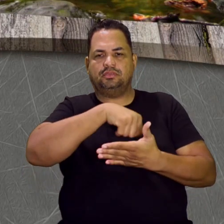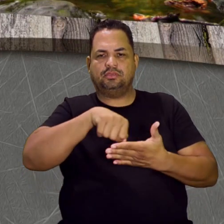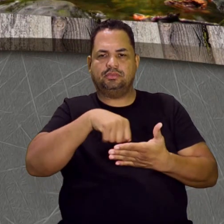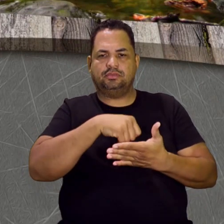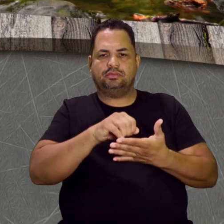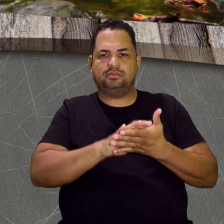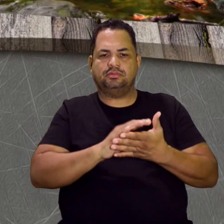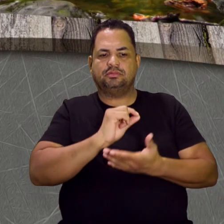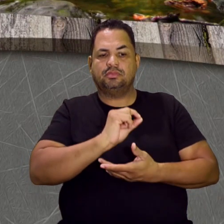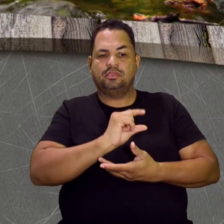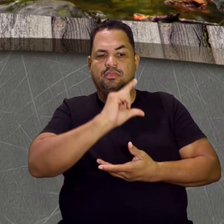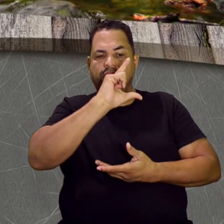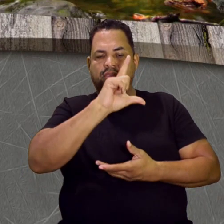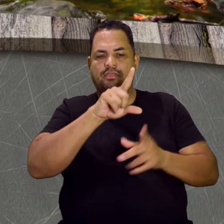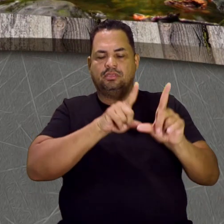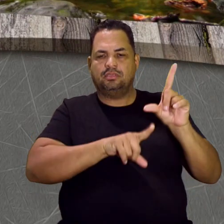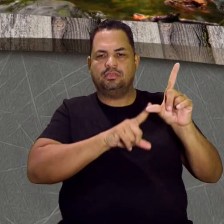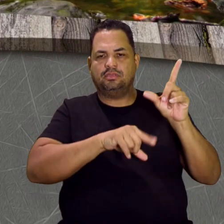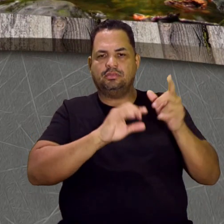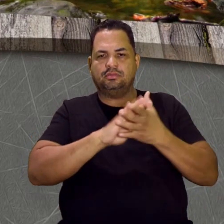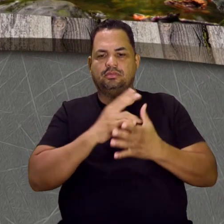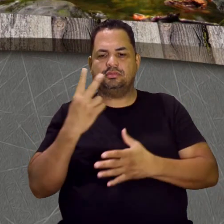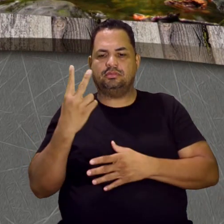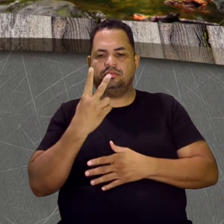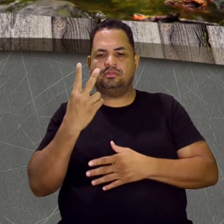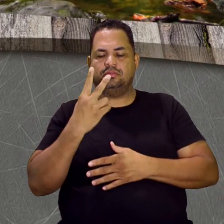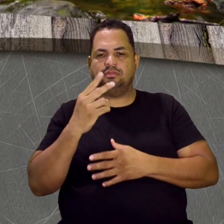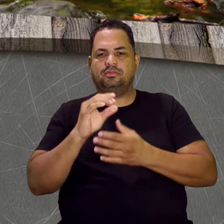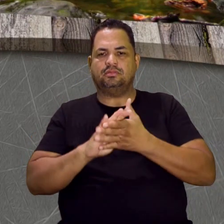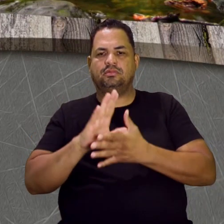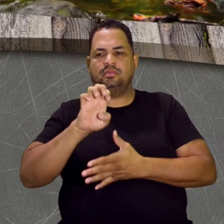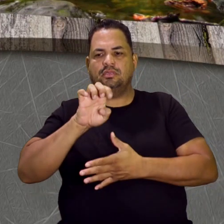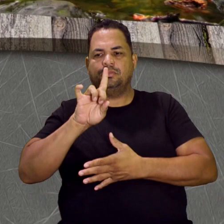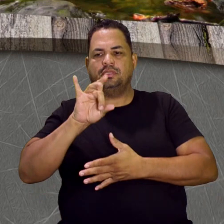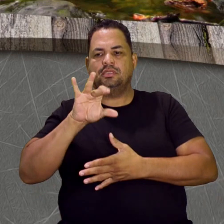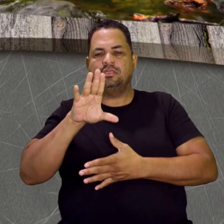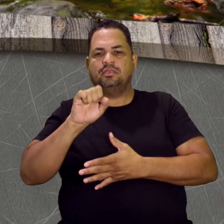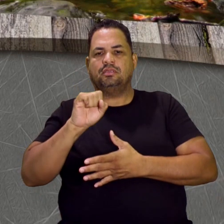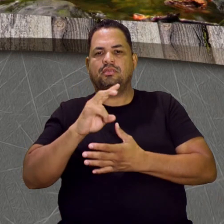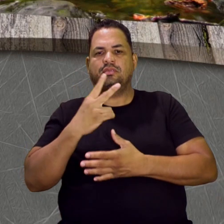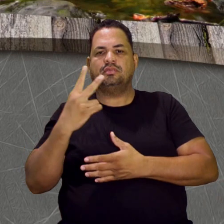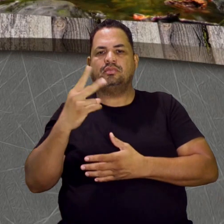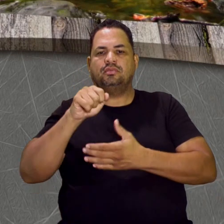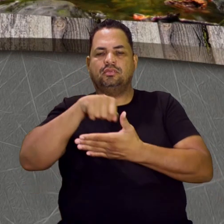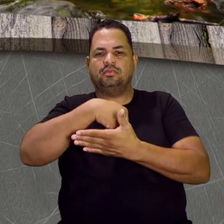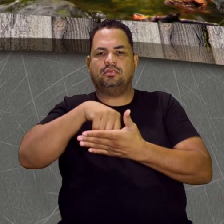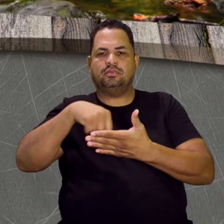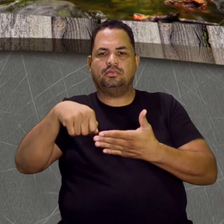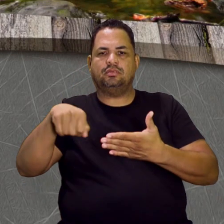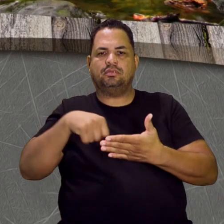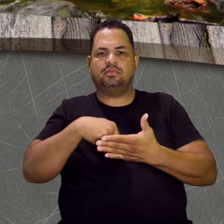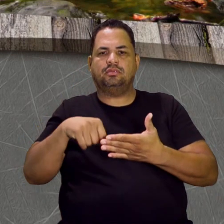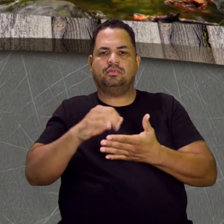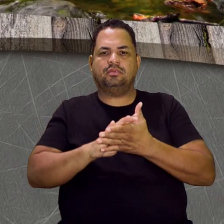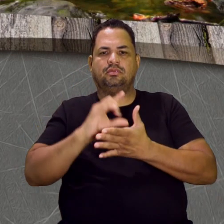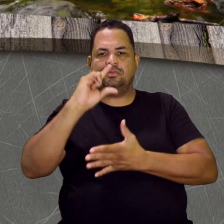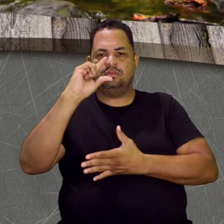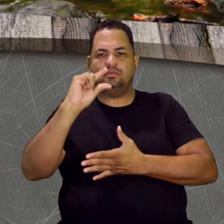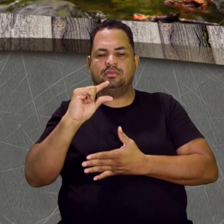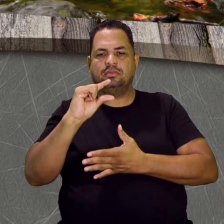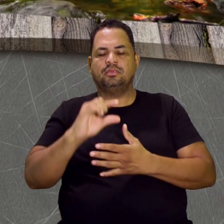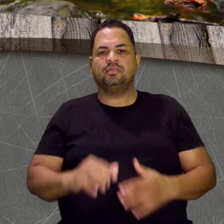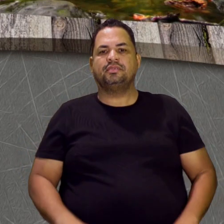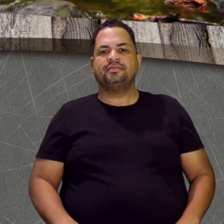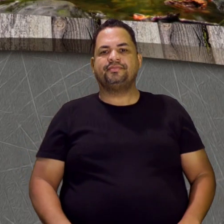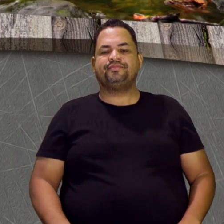com inicial maiúscula, e o segundo é o epíteto, que é todo escrito em minúscula,